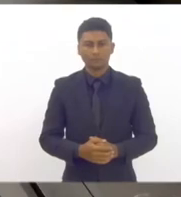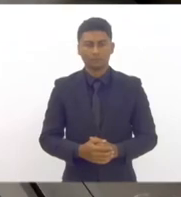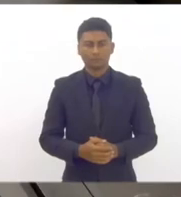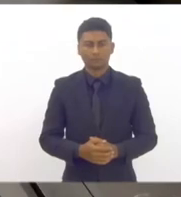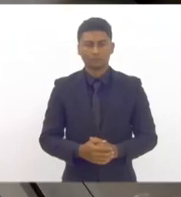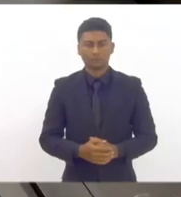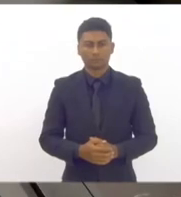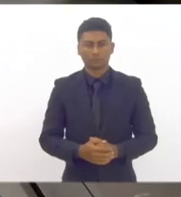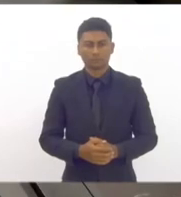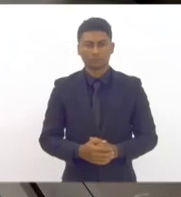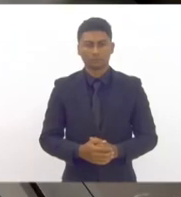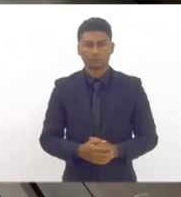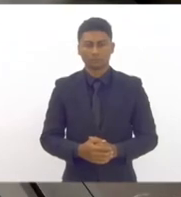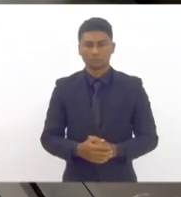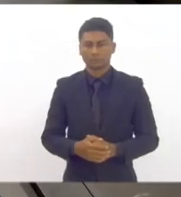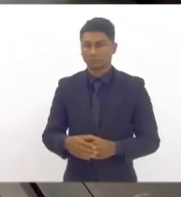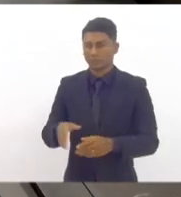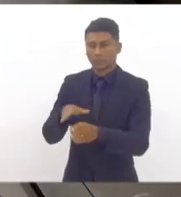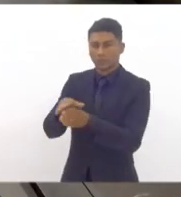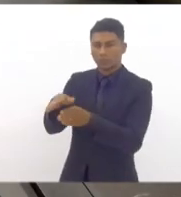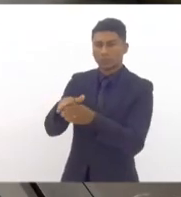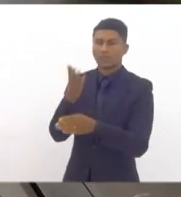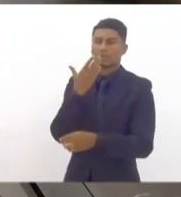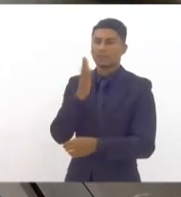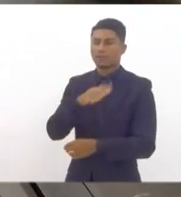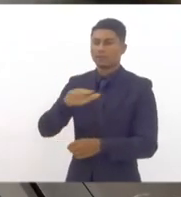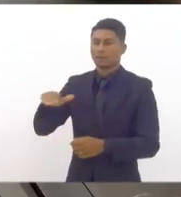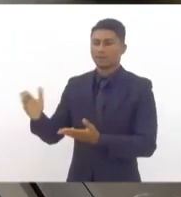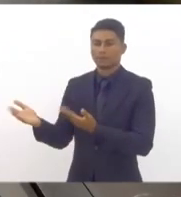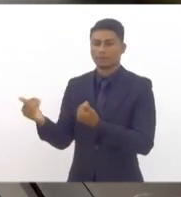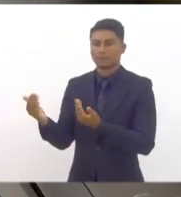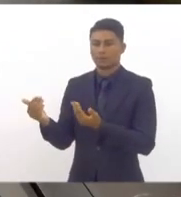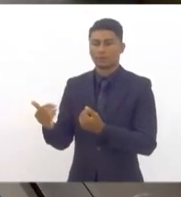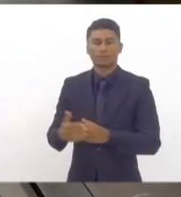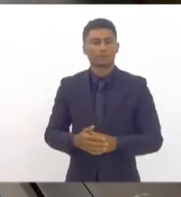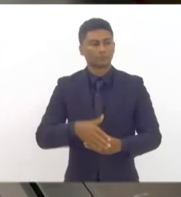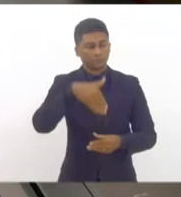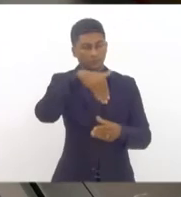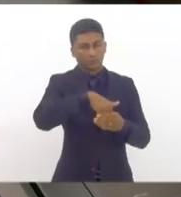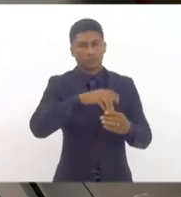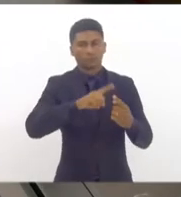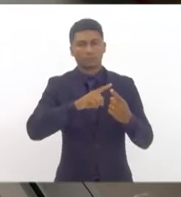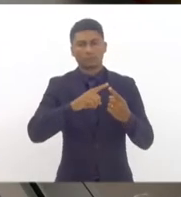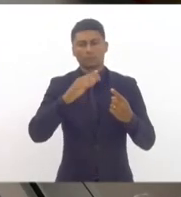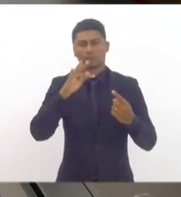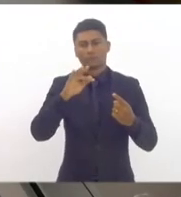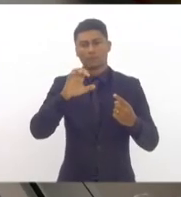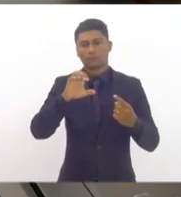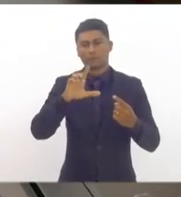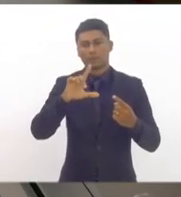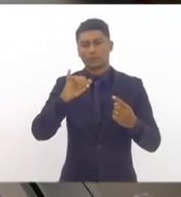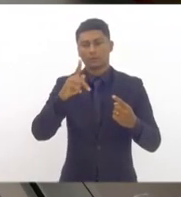SEDCA, Conselho da Criança e do Adolescente. O SEDCA vota no Felipe.